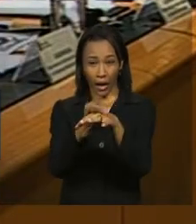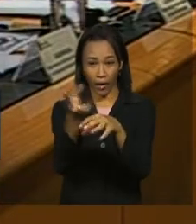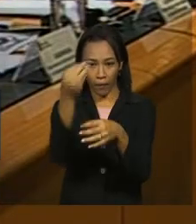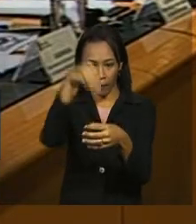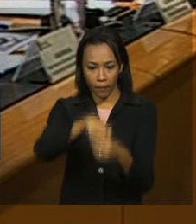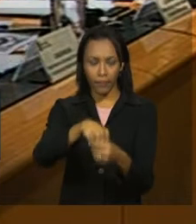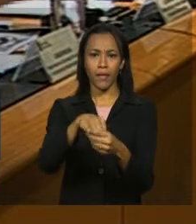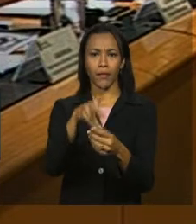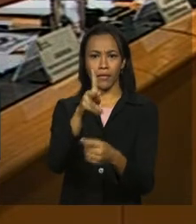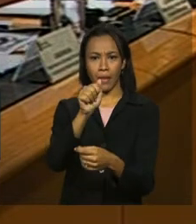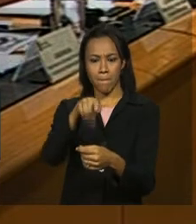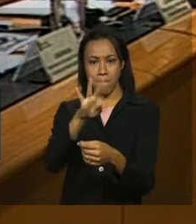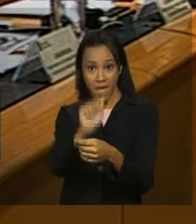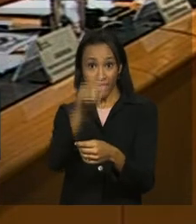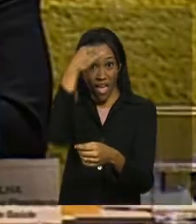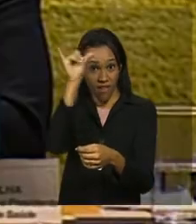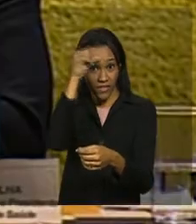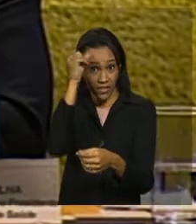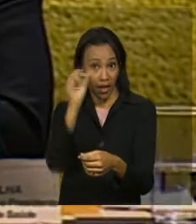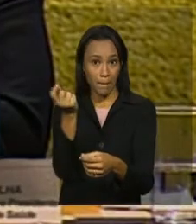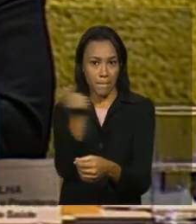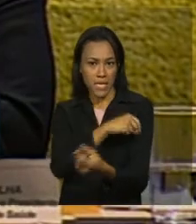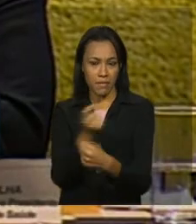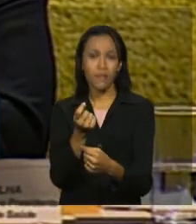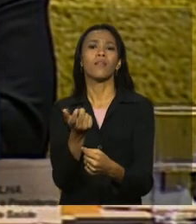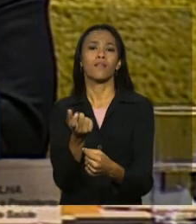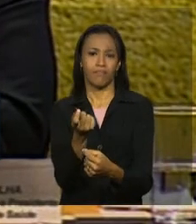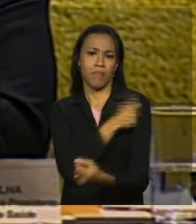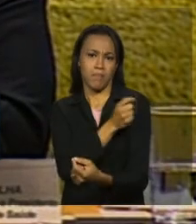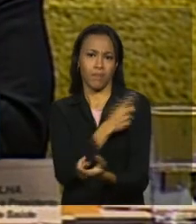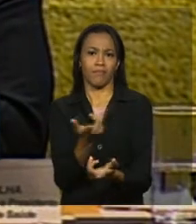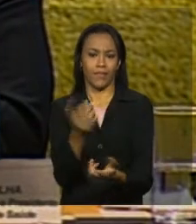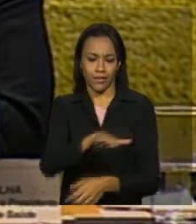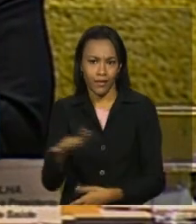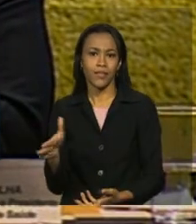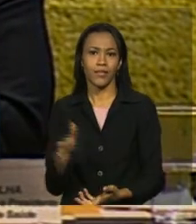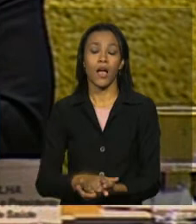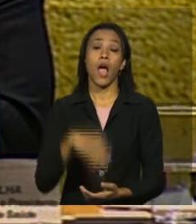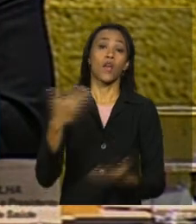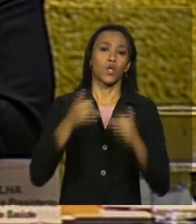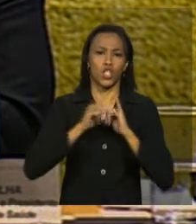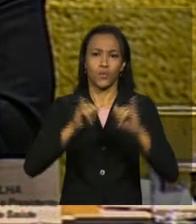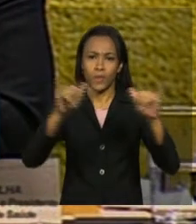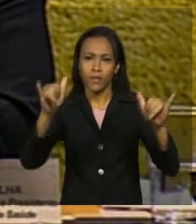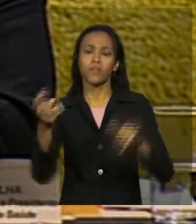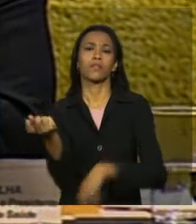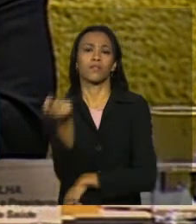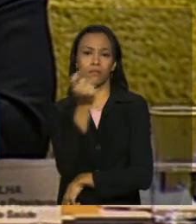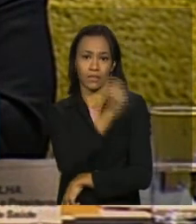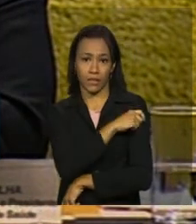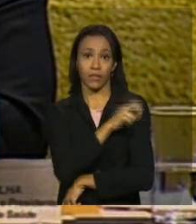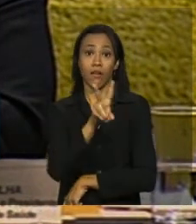que a pentavalente reduzindo assim o número de picadas das nossas crianças a nossa campanha no segundo semestre sem vai ter como foco